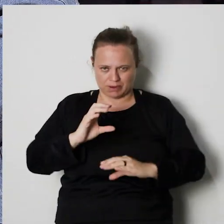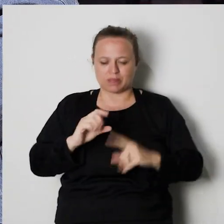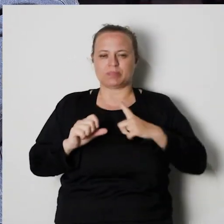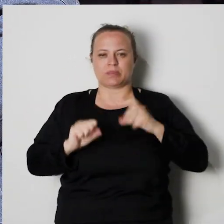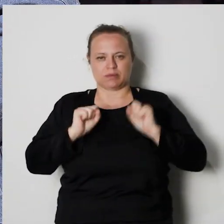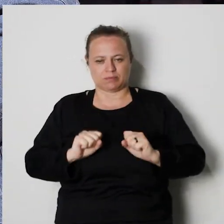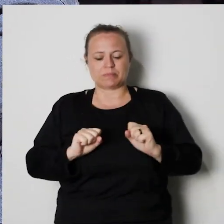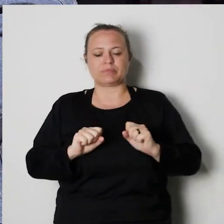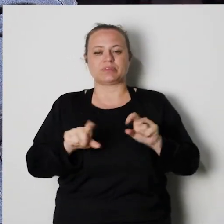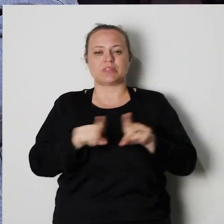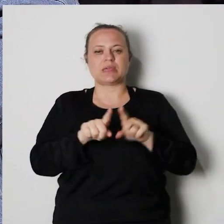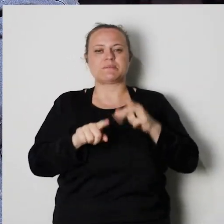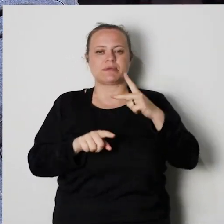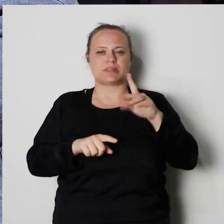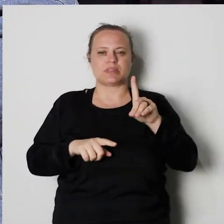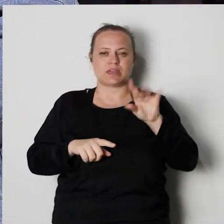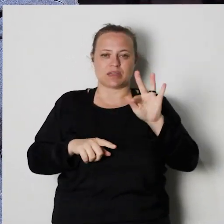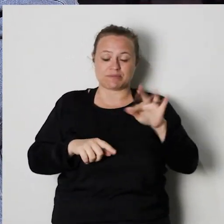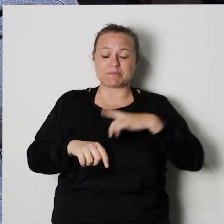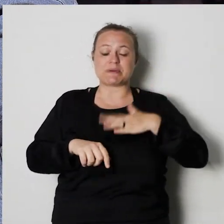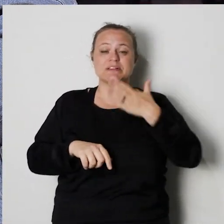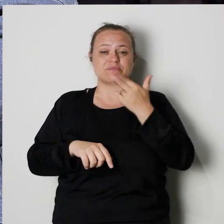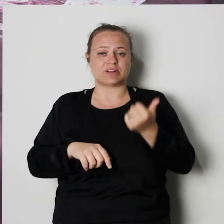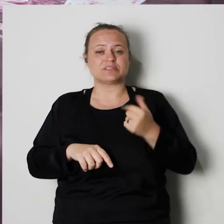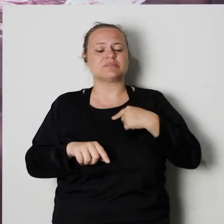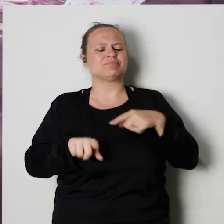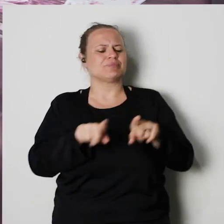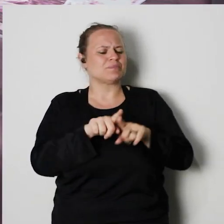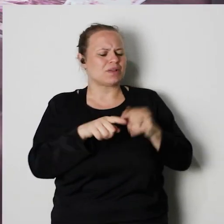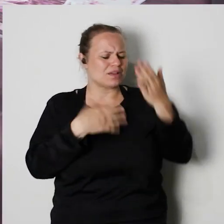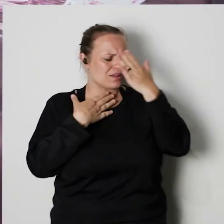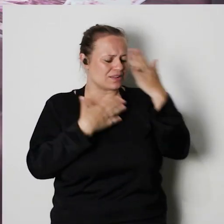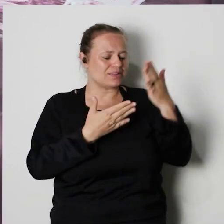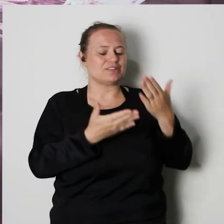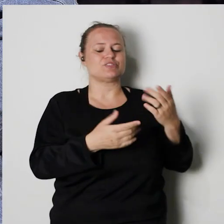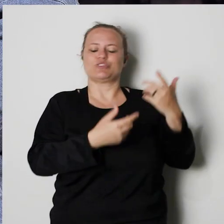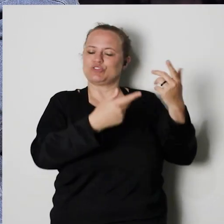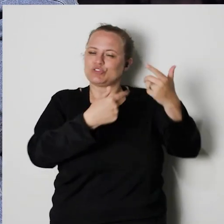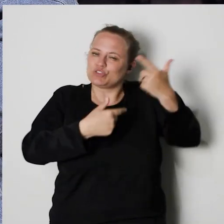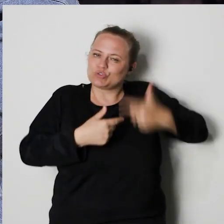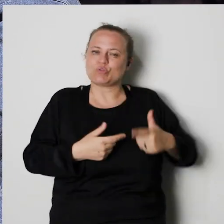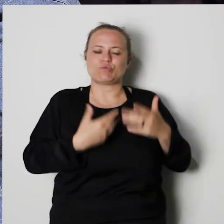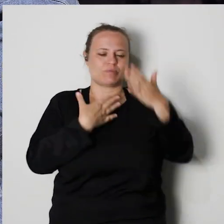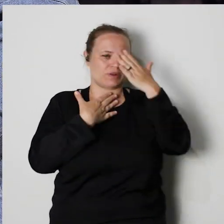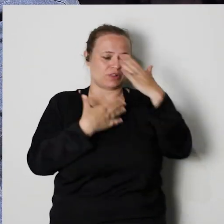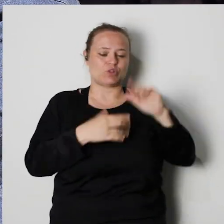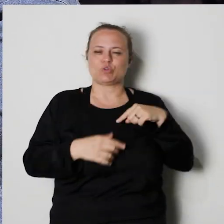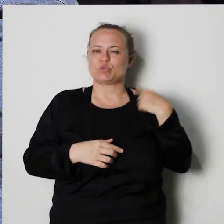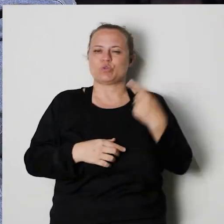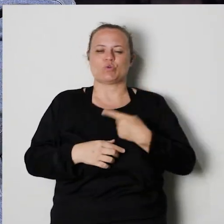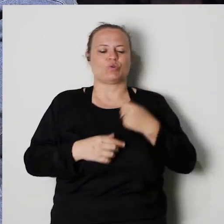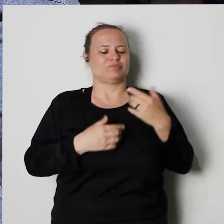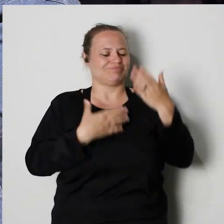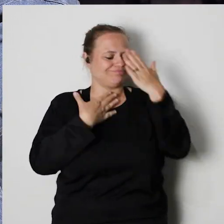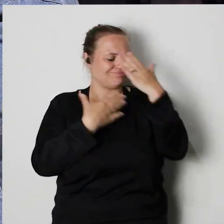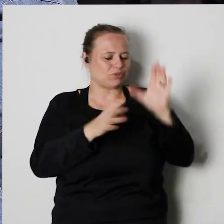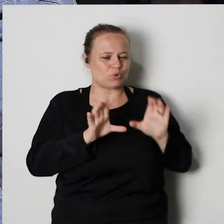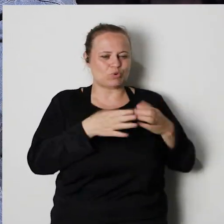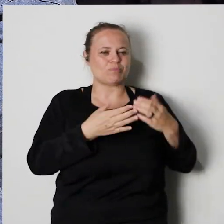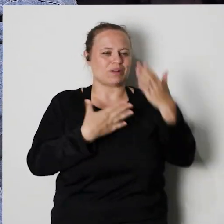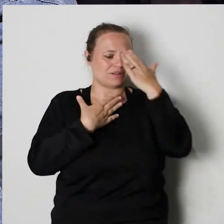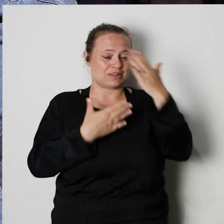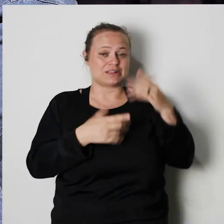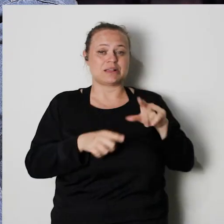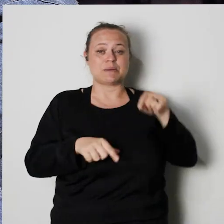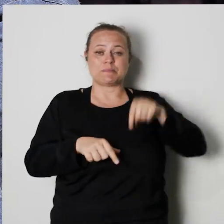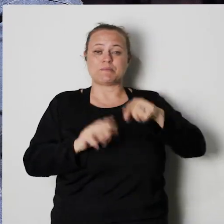nos créditos para o pessoal ver e acessar. Muitos deles a gente tem em PDF, né, então fica mais fácil. Te agradeço muito,